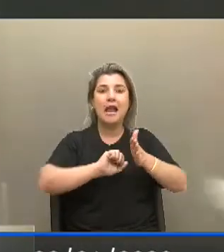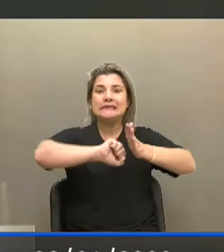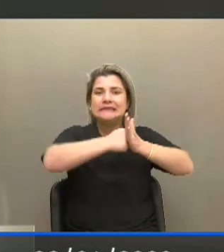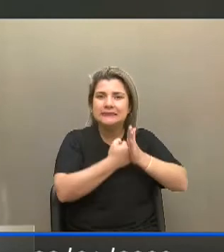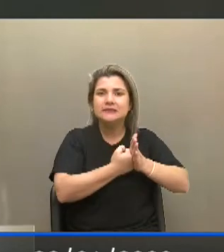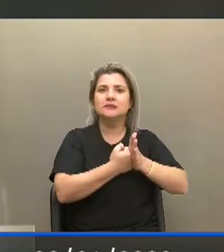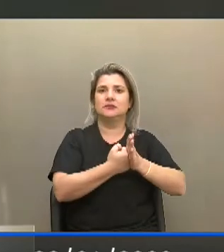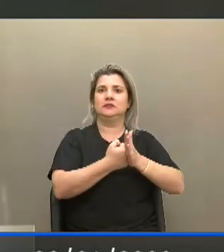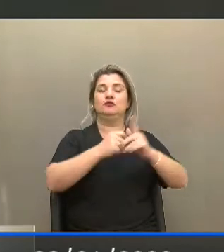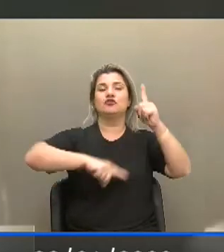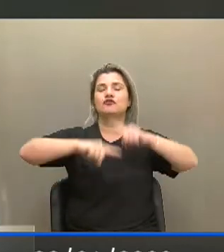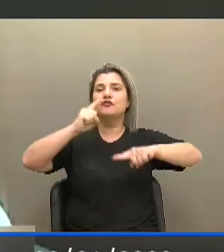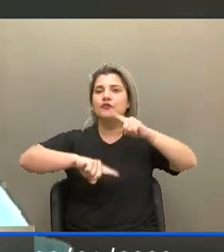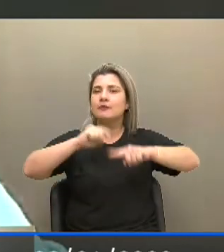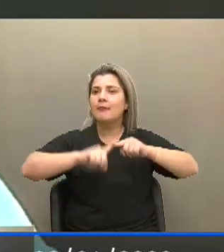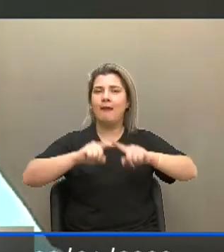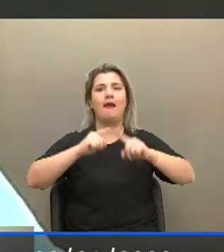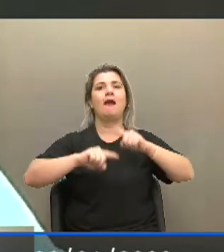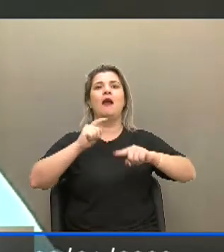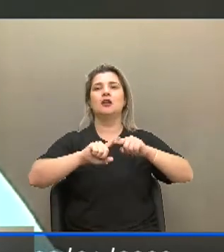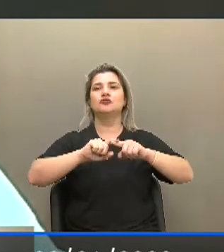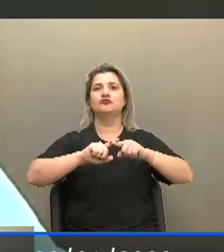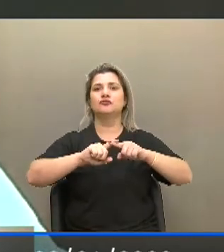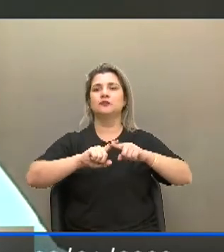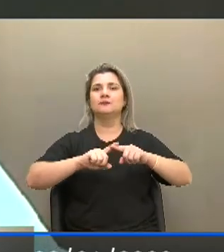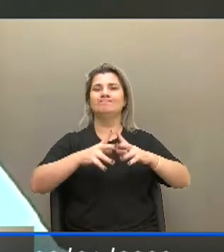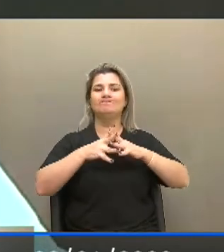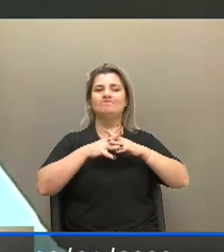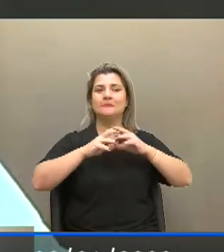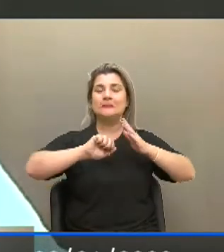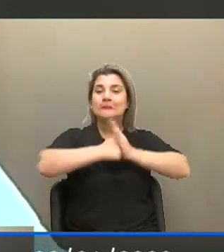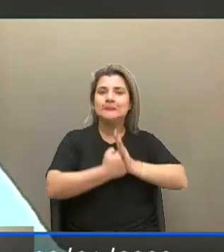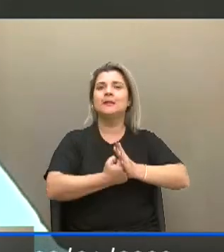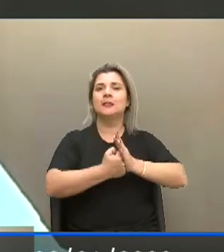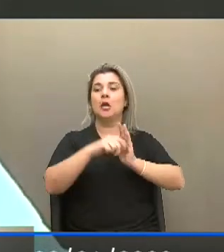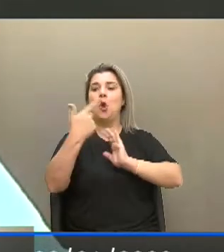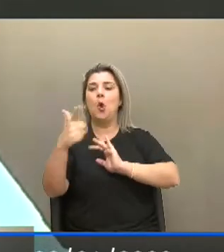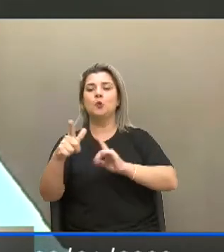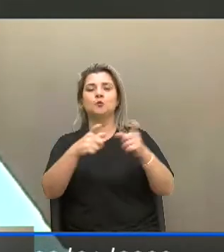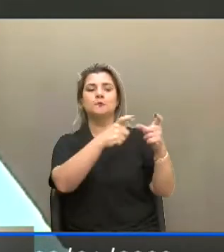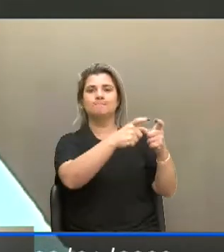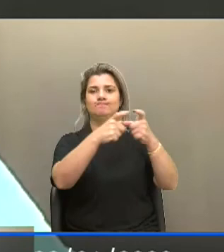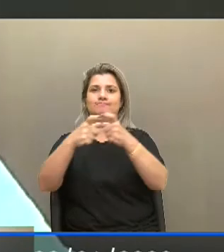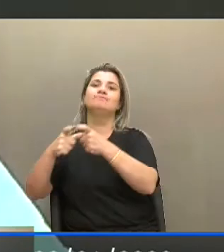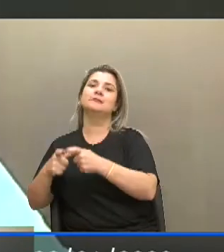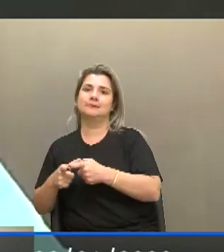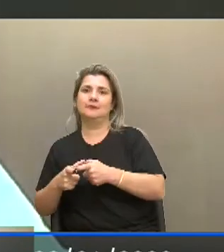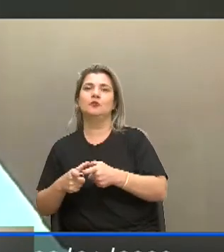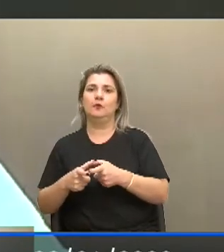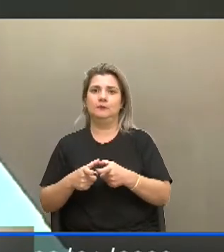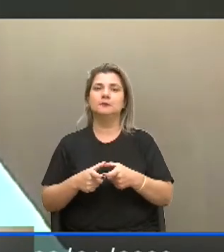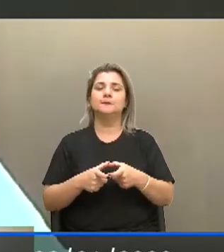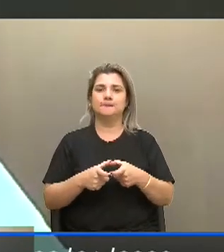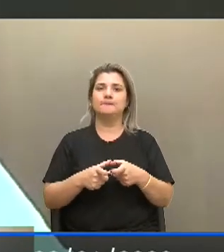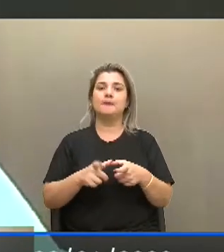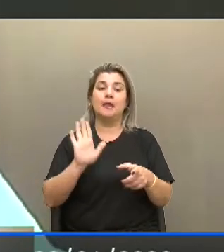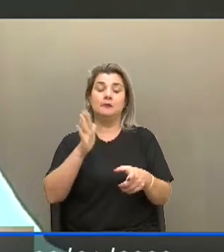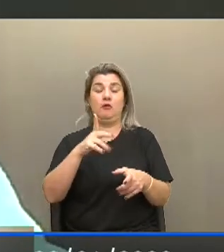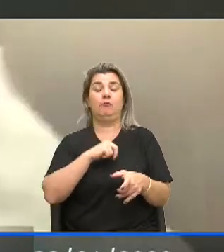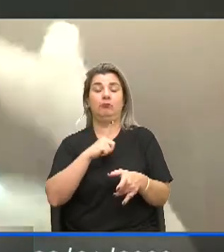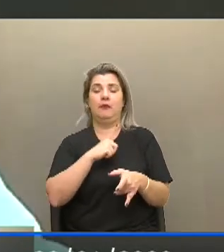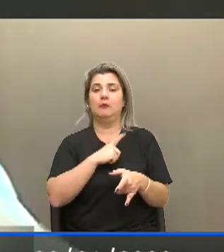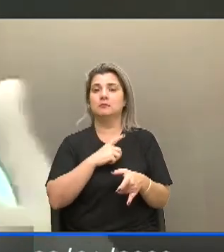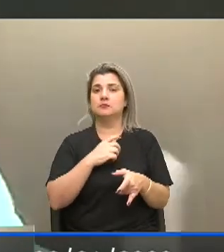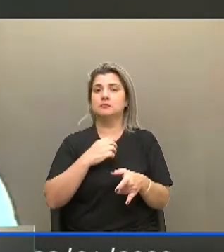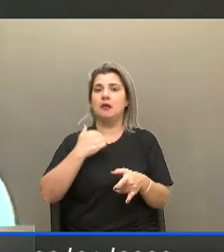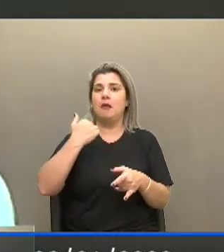outros setores. Hoje, infelizmente, nós temos aí uma perspectiva boa e algumas plantas estão exportando, felizmente, a